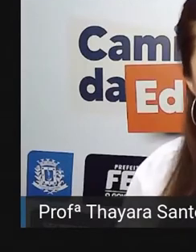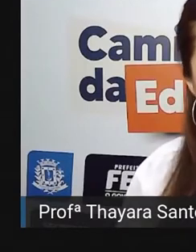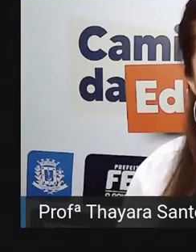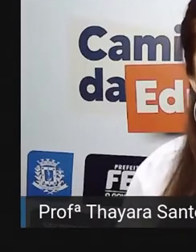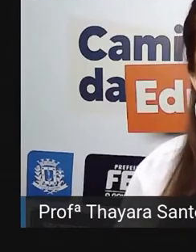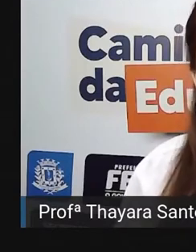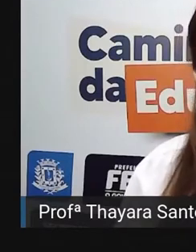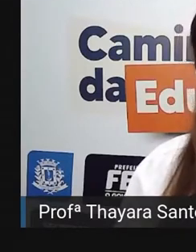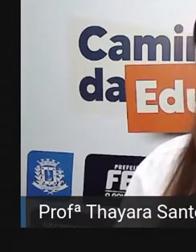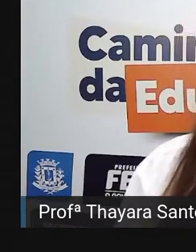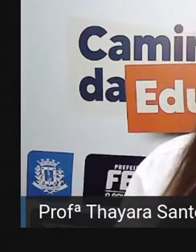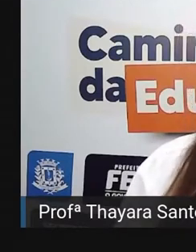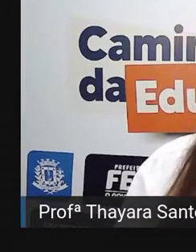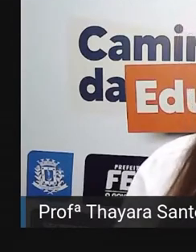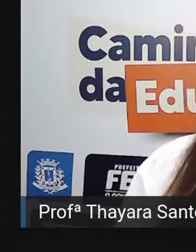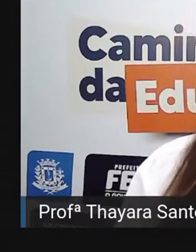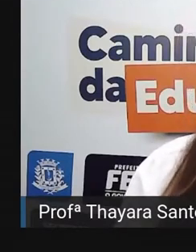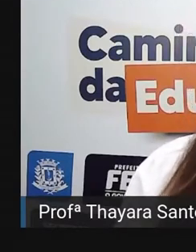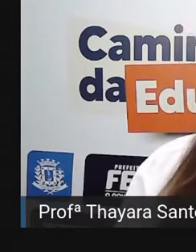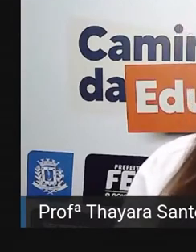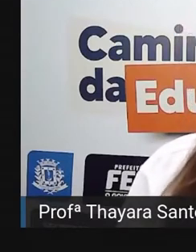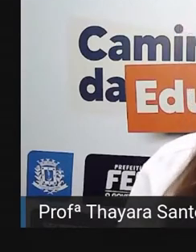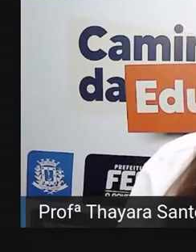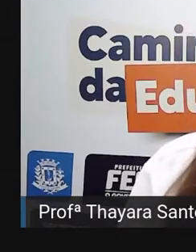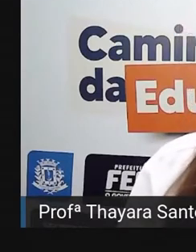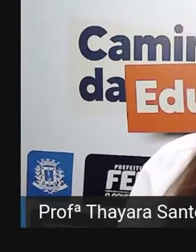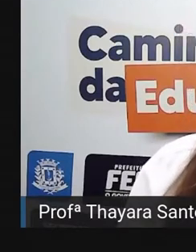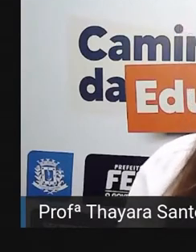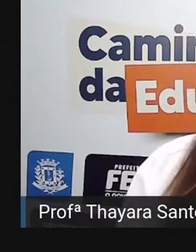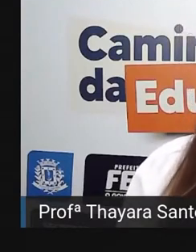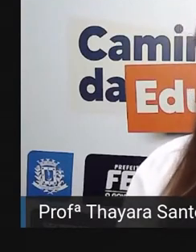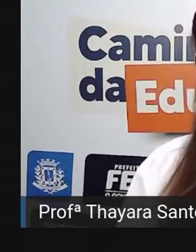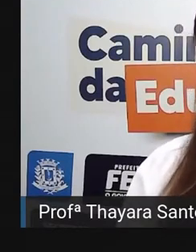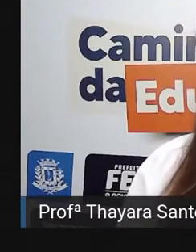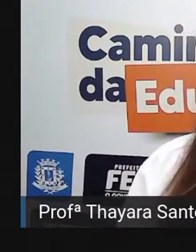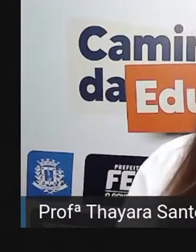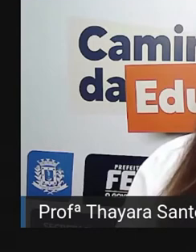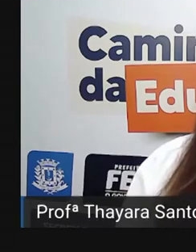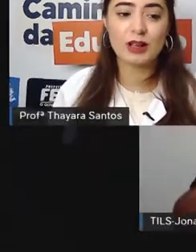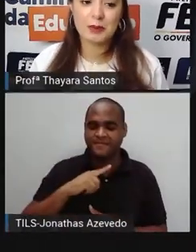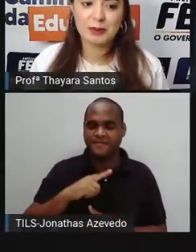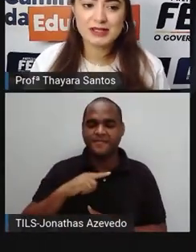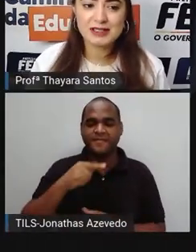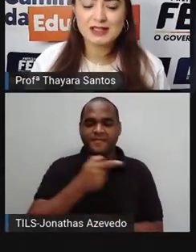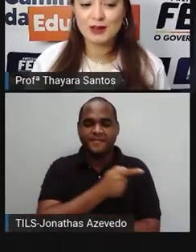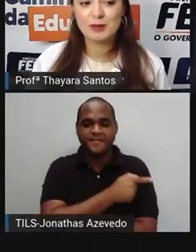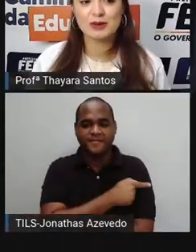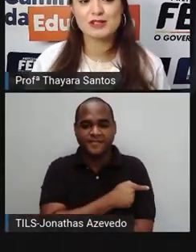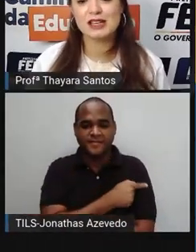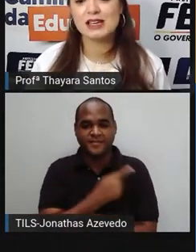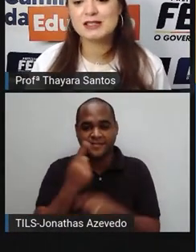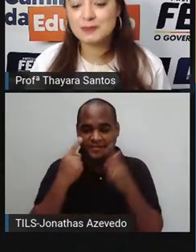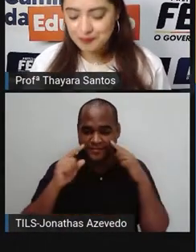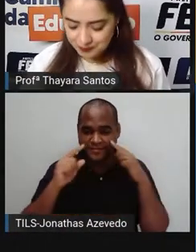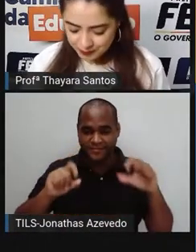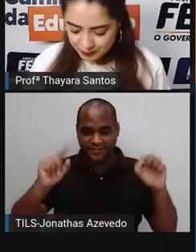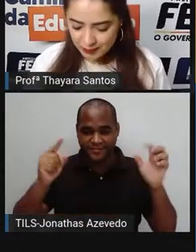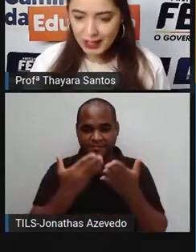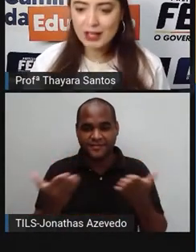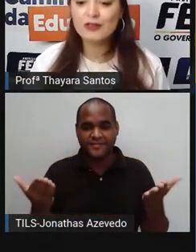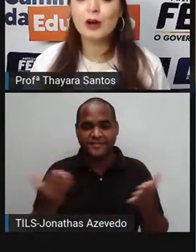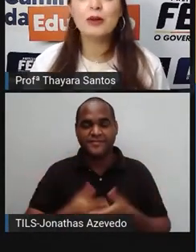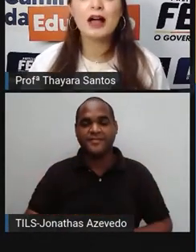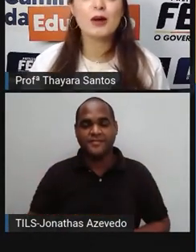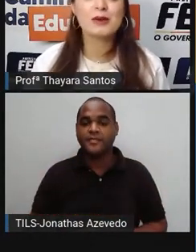o Jonathan vamos lá agora iniciar Mais uma aula de ciências do 7º ano vou colocar minha apresentação aqui para vocês